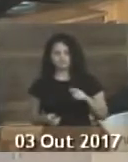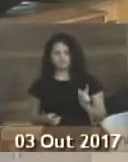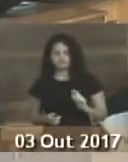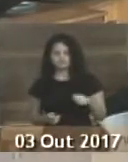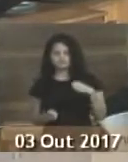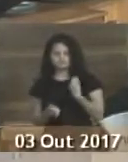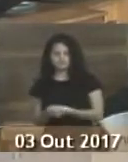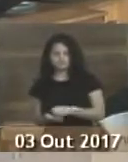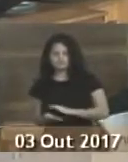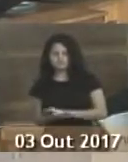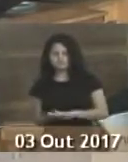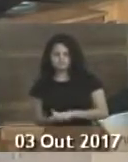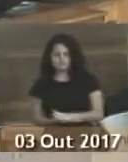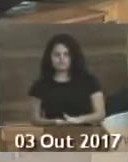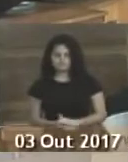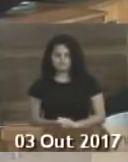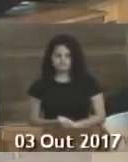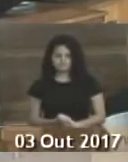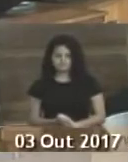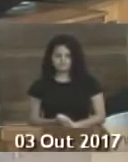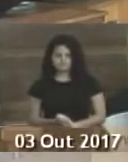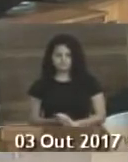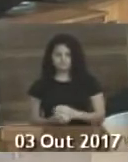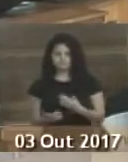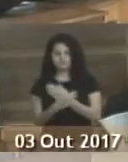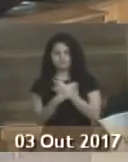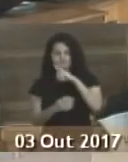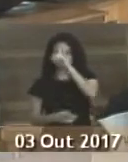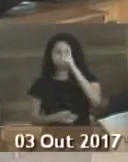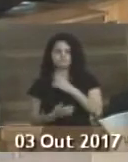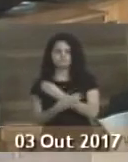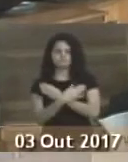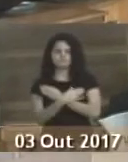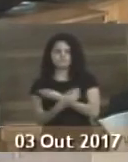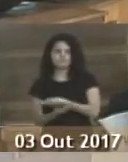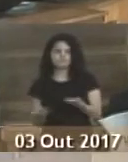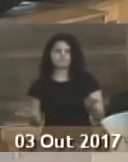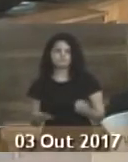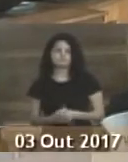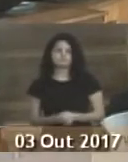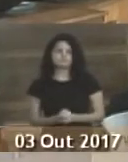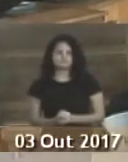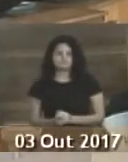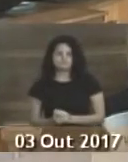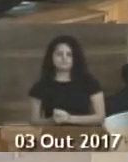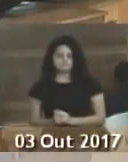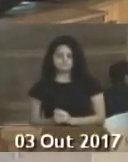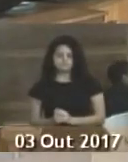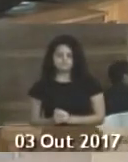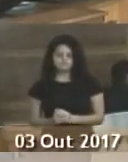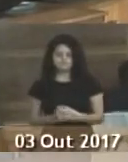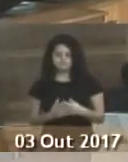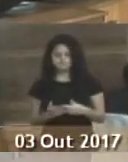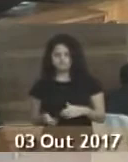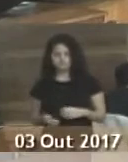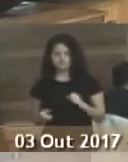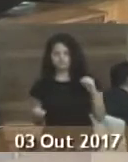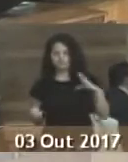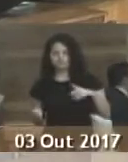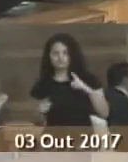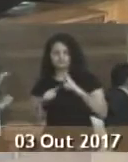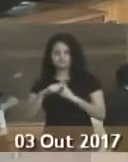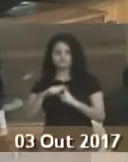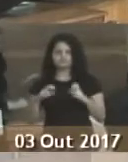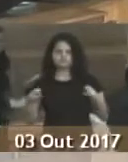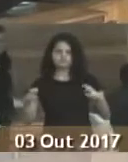Deus nos abençoe, e abençoe a todos que aqui estão, e principalmente os trabalhos que são votados nessa casa. Então, aqui está a nossa nova cruz do